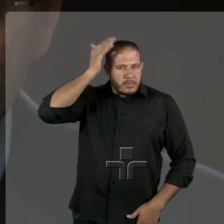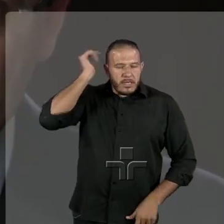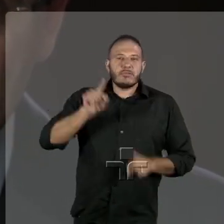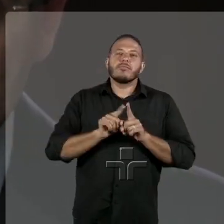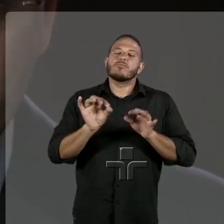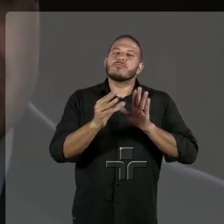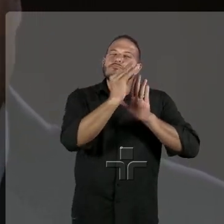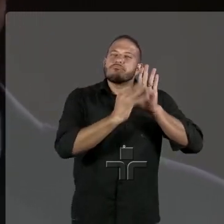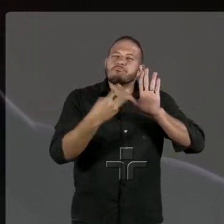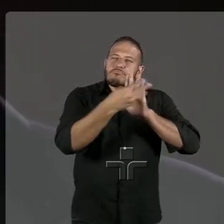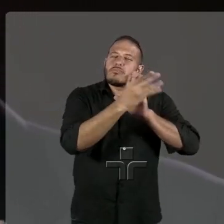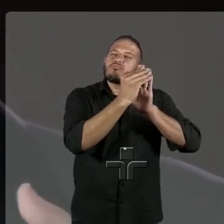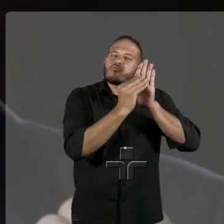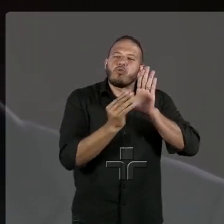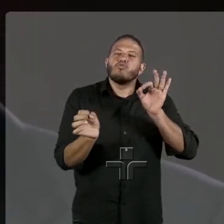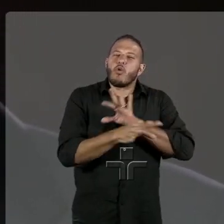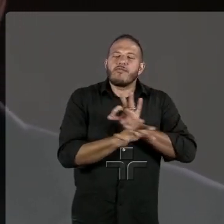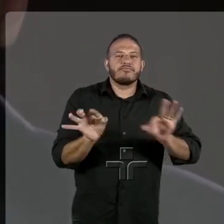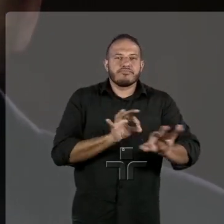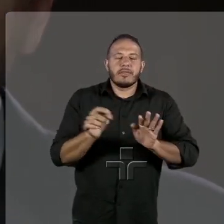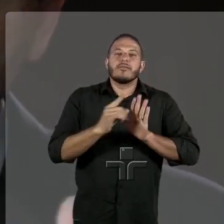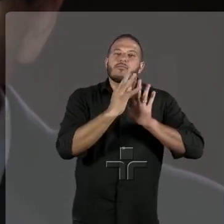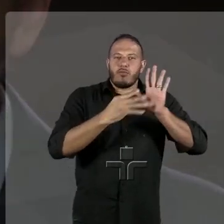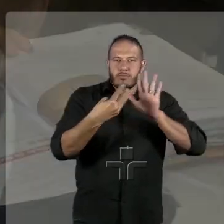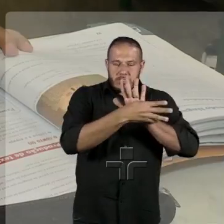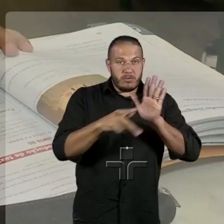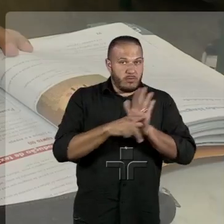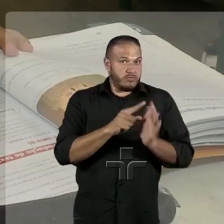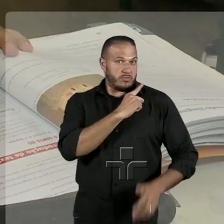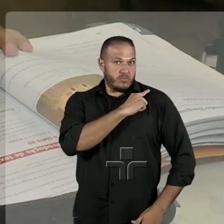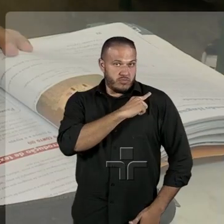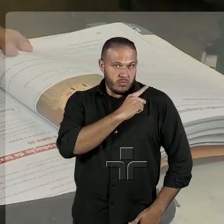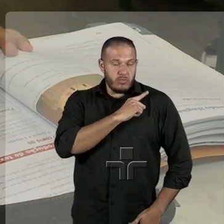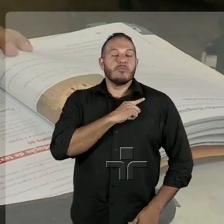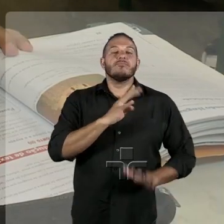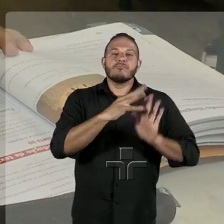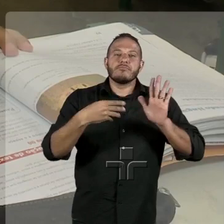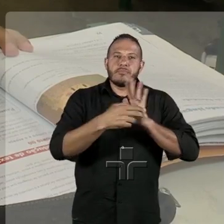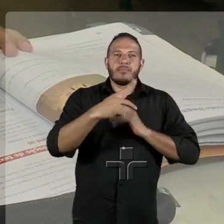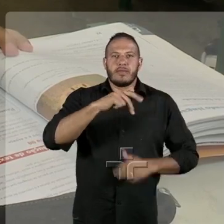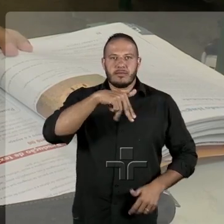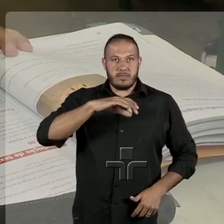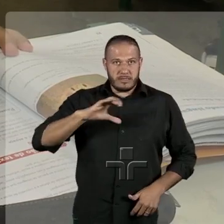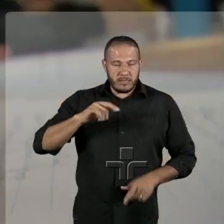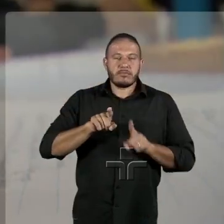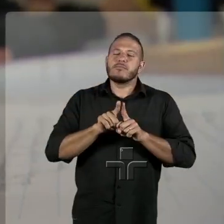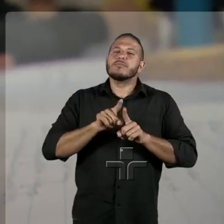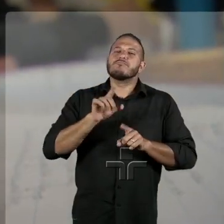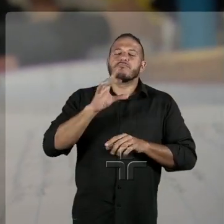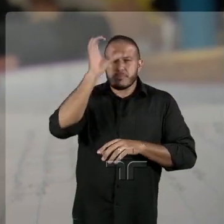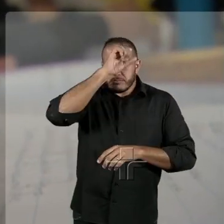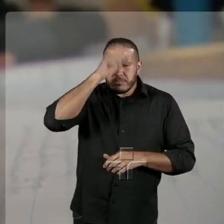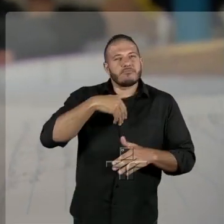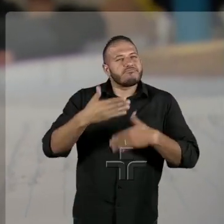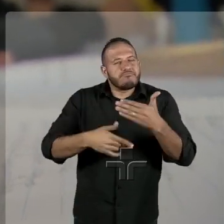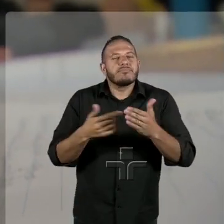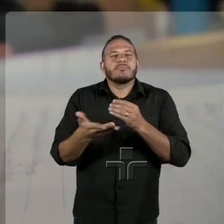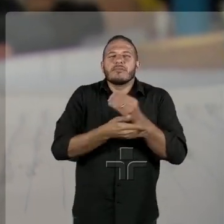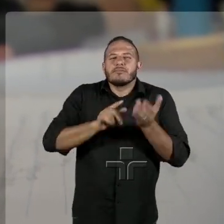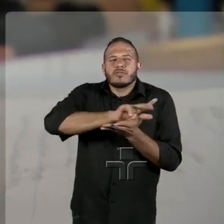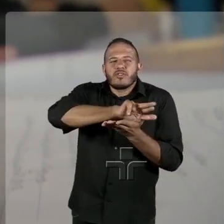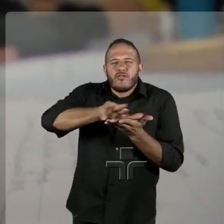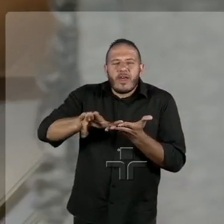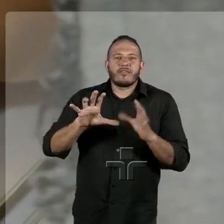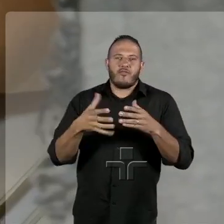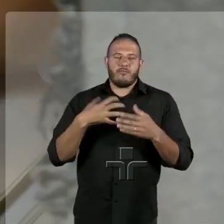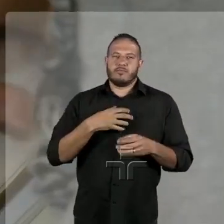do novo ensino médio e da Base Nacional Comum Curricular, documento que regulamenta a aprendizagem essencial para os diversos níveis